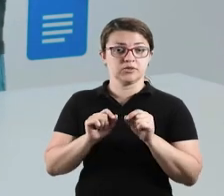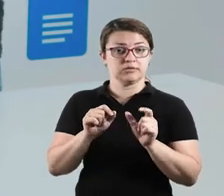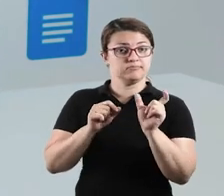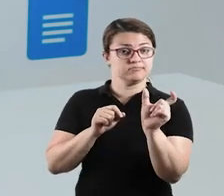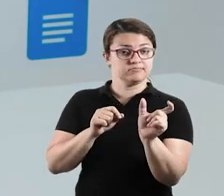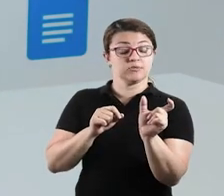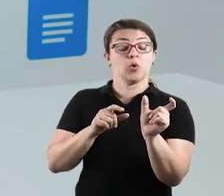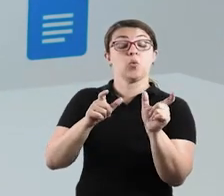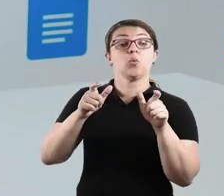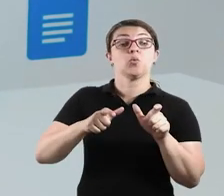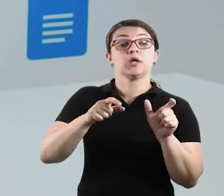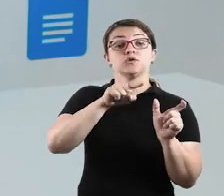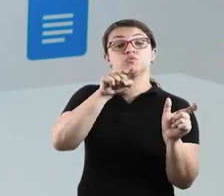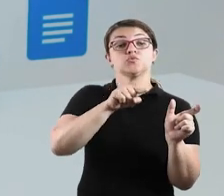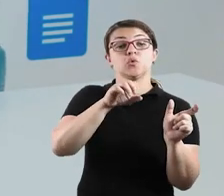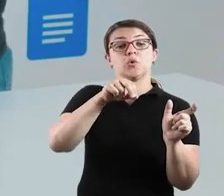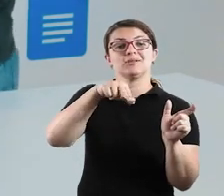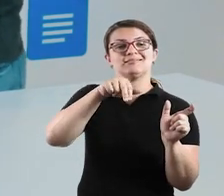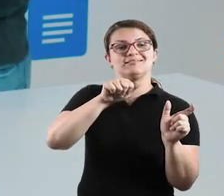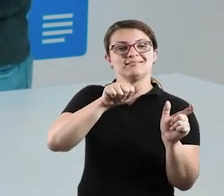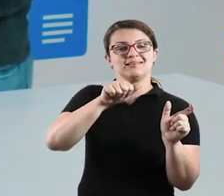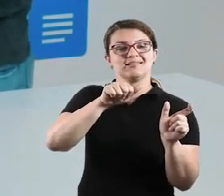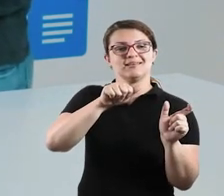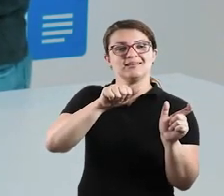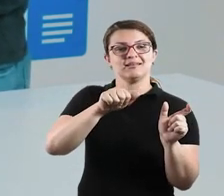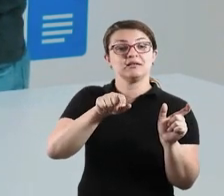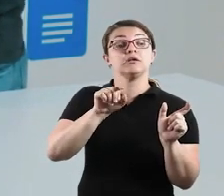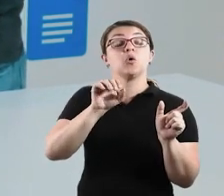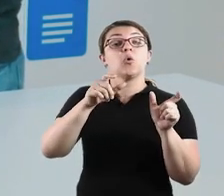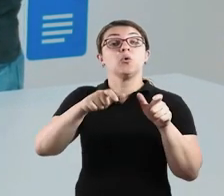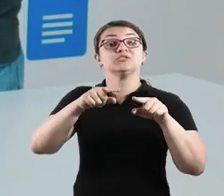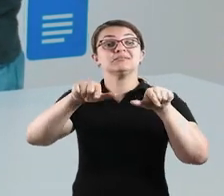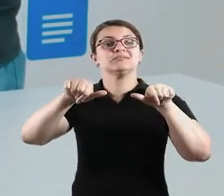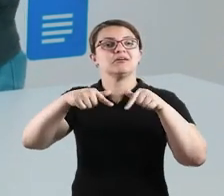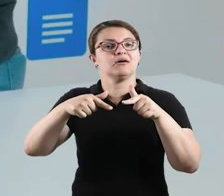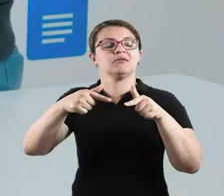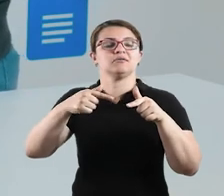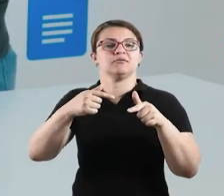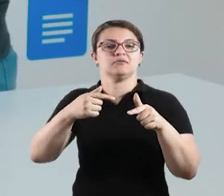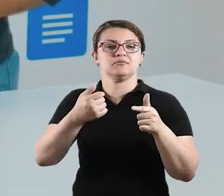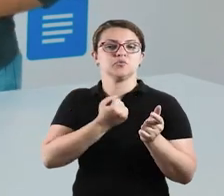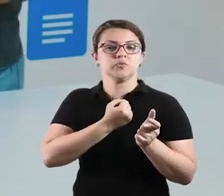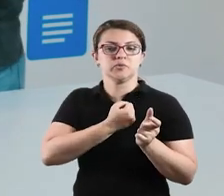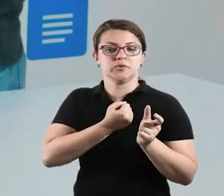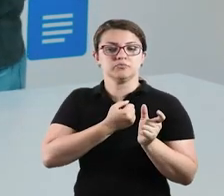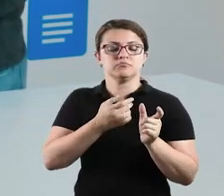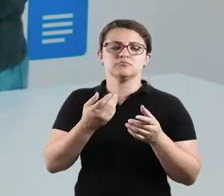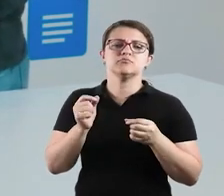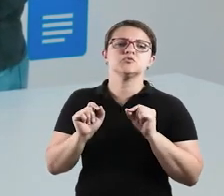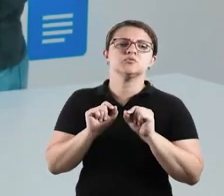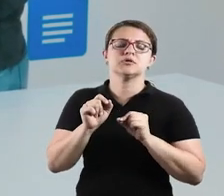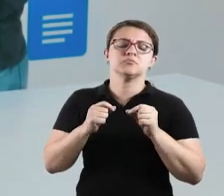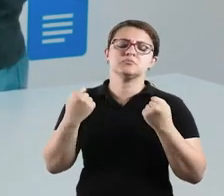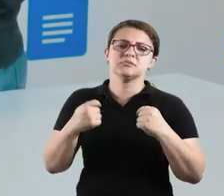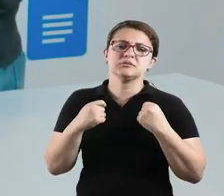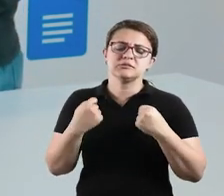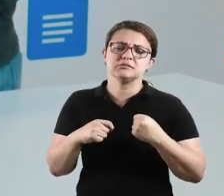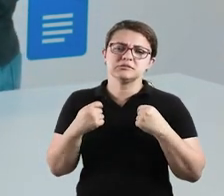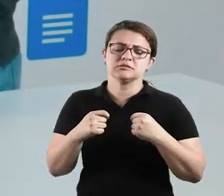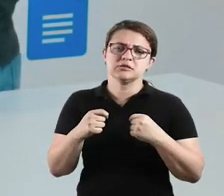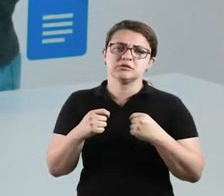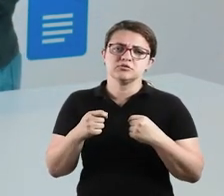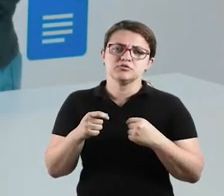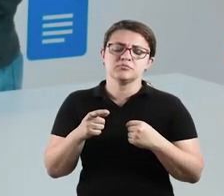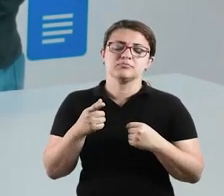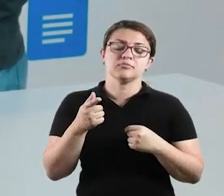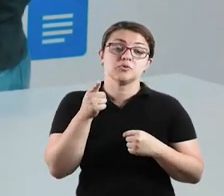sua zona eleitoral e a sua seção. A pergunta é, o que eu preciso para retirar esse documento, para ter esse